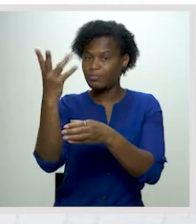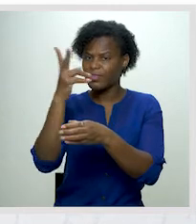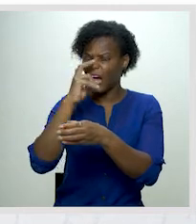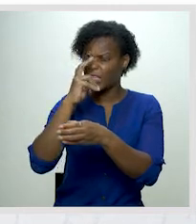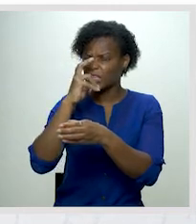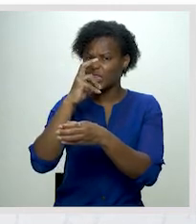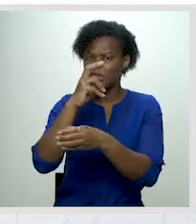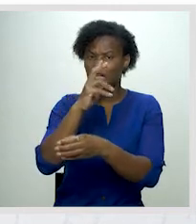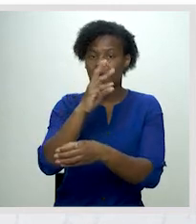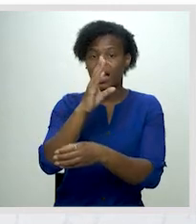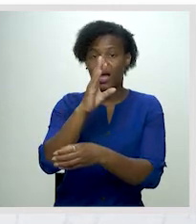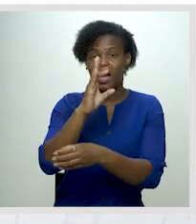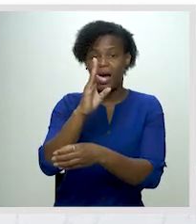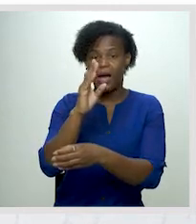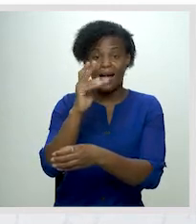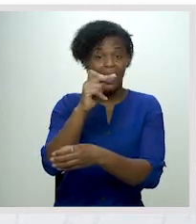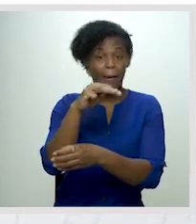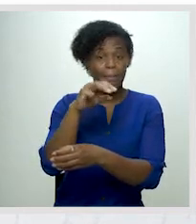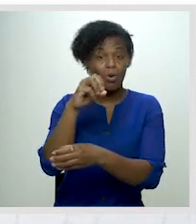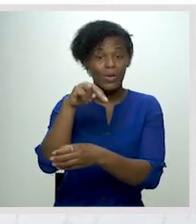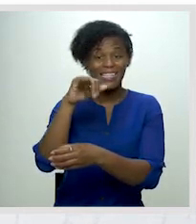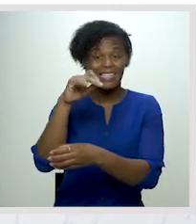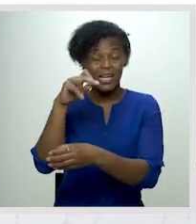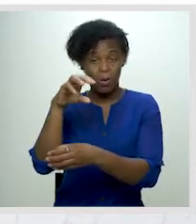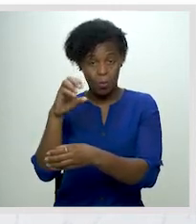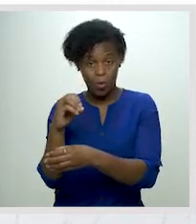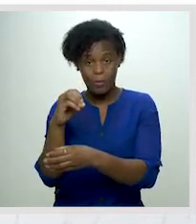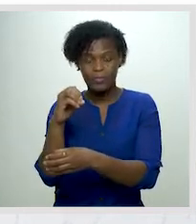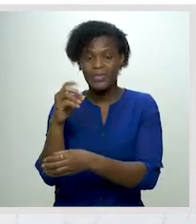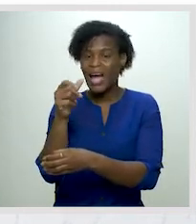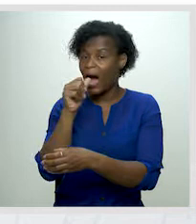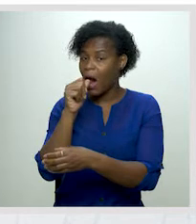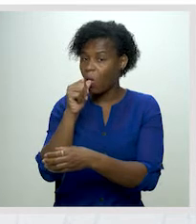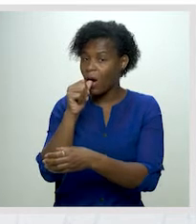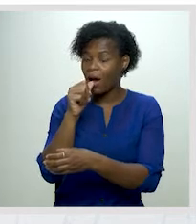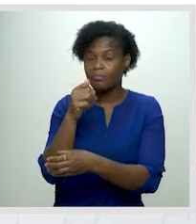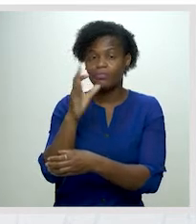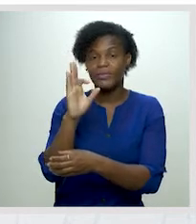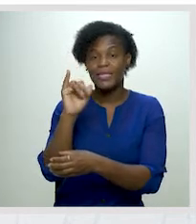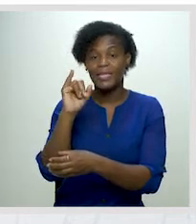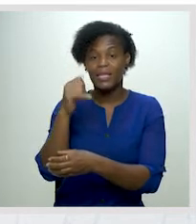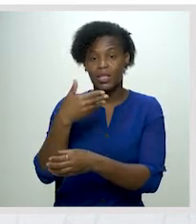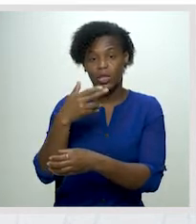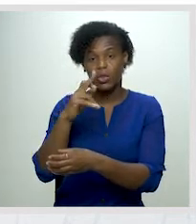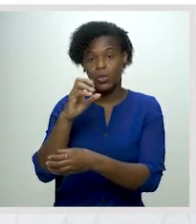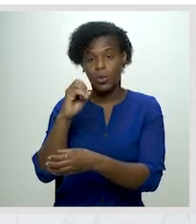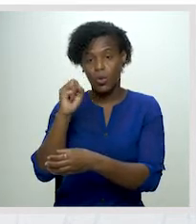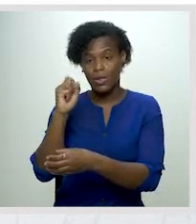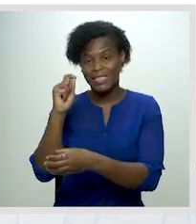gases, que é amoníaco, metano, vapor de água e o hidrogênio.